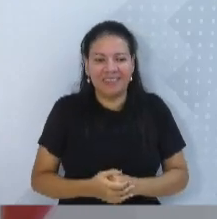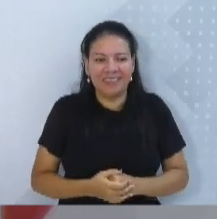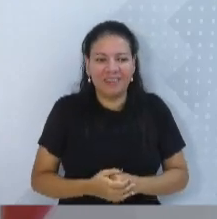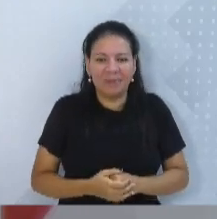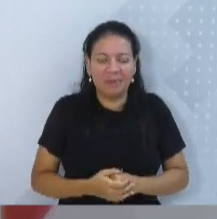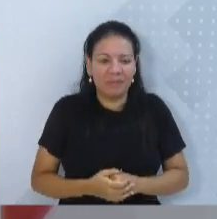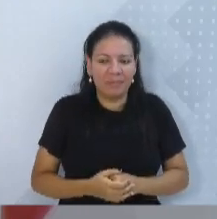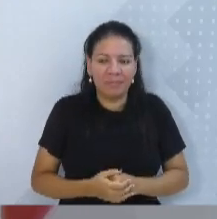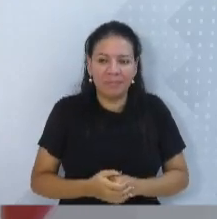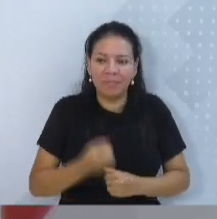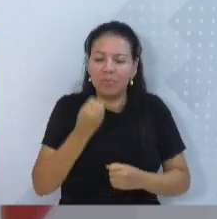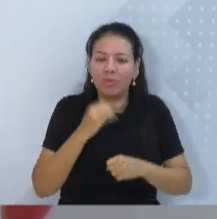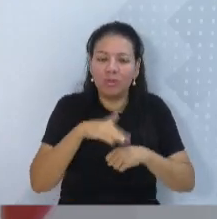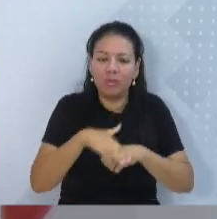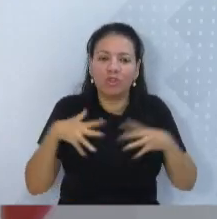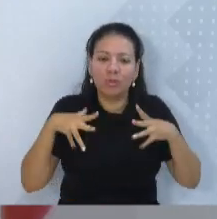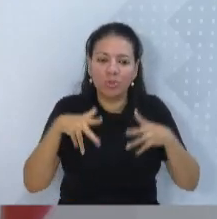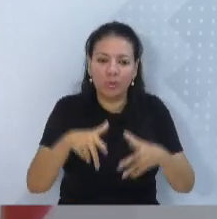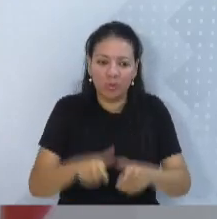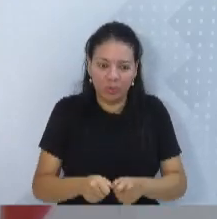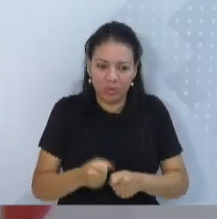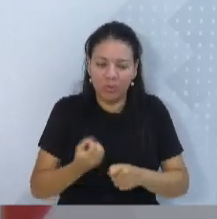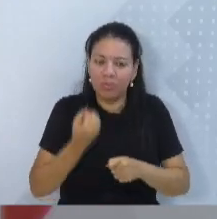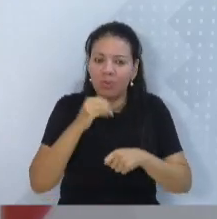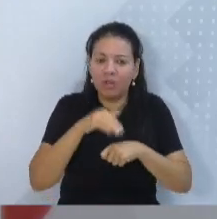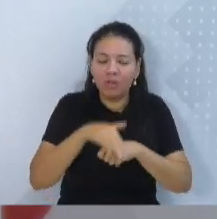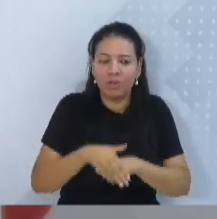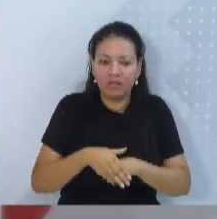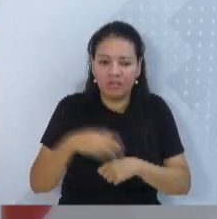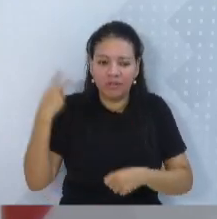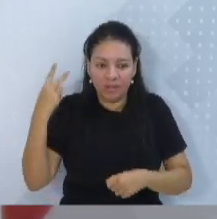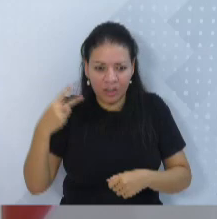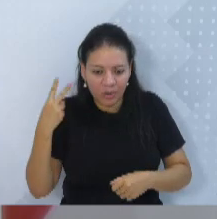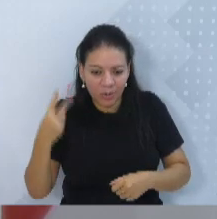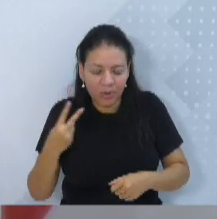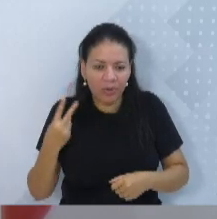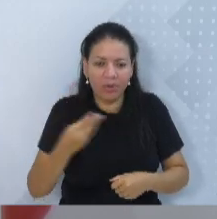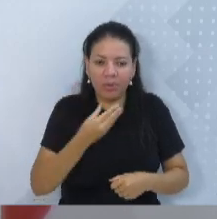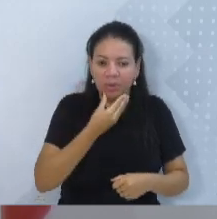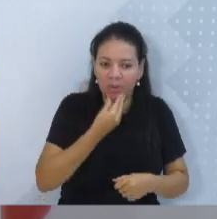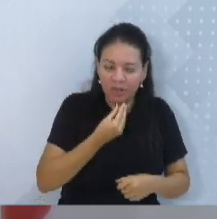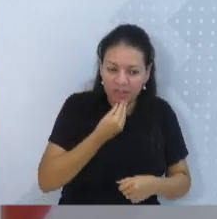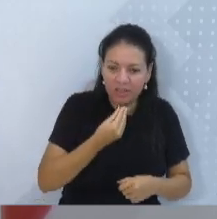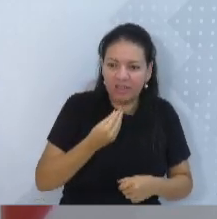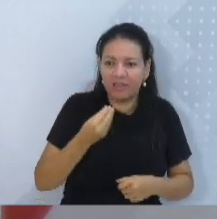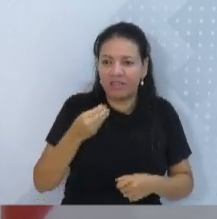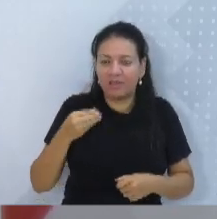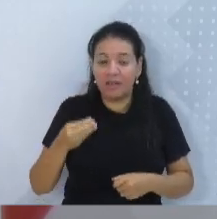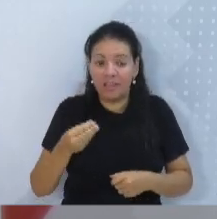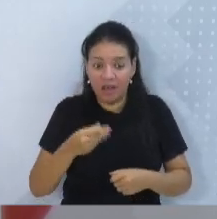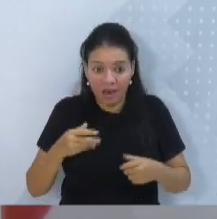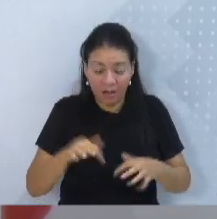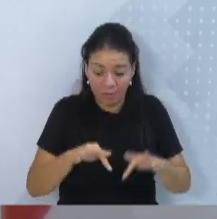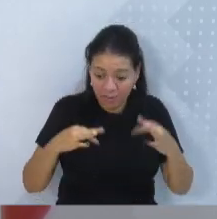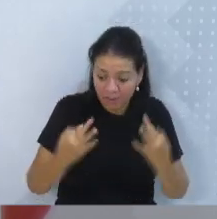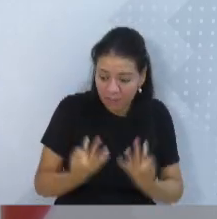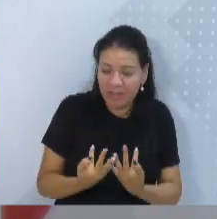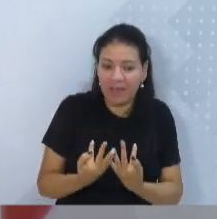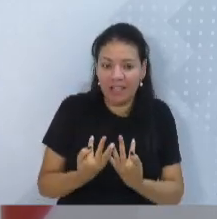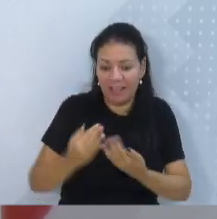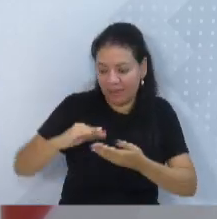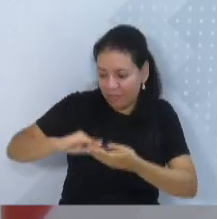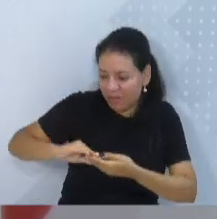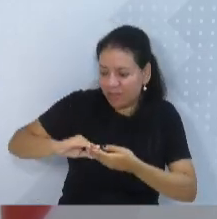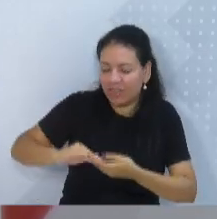boa noite a todos boa noite aos vereadores Boa noite aos homenageados a minha família né o meu esposo